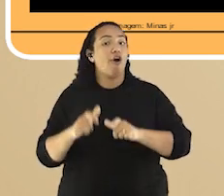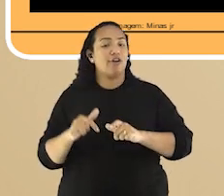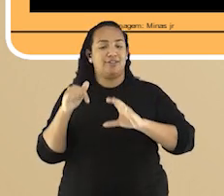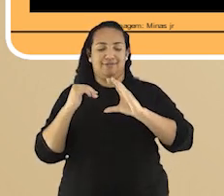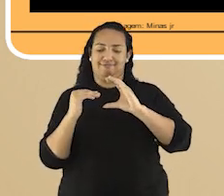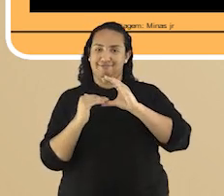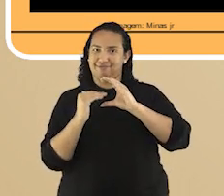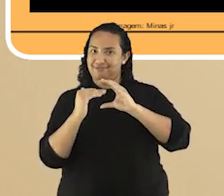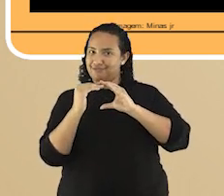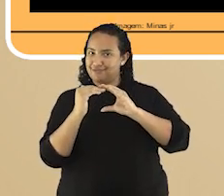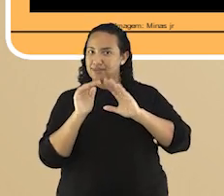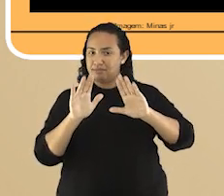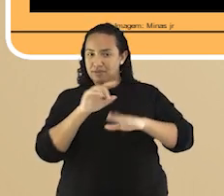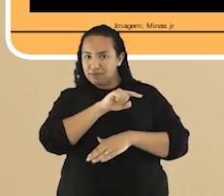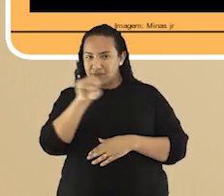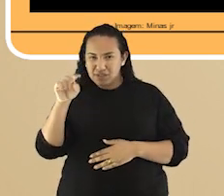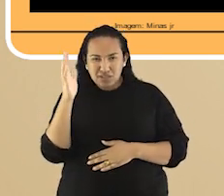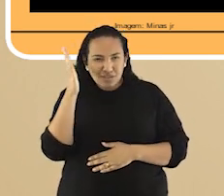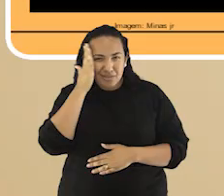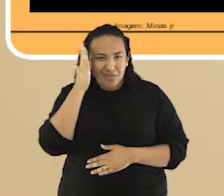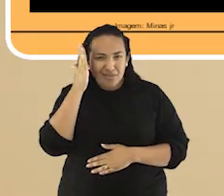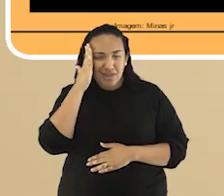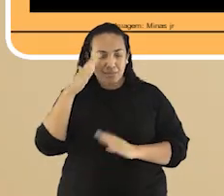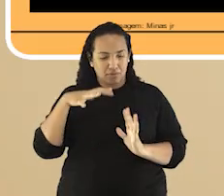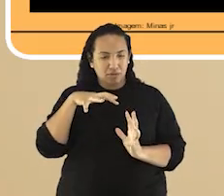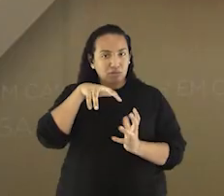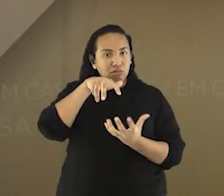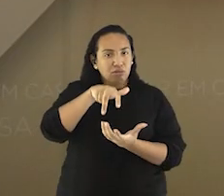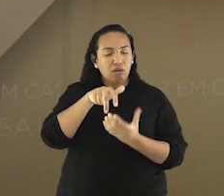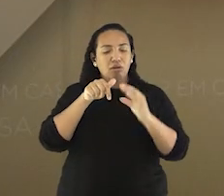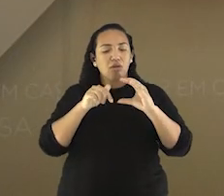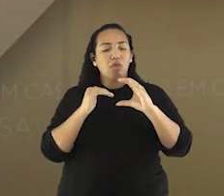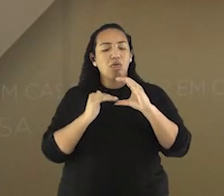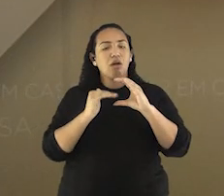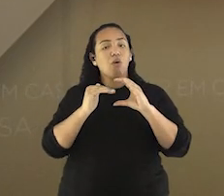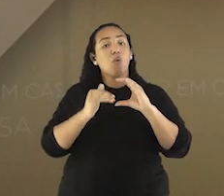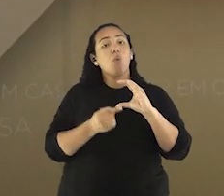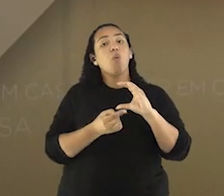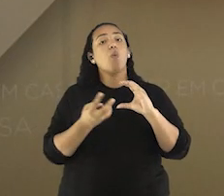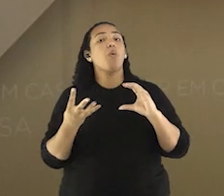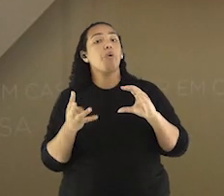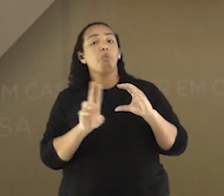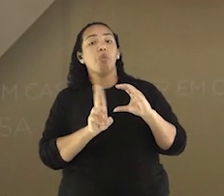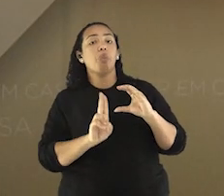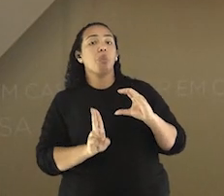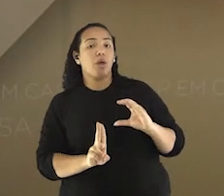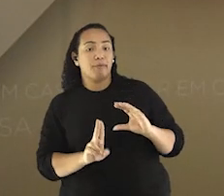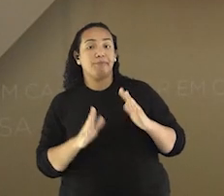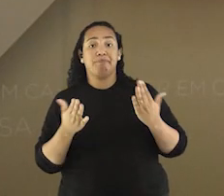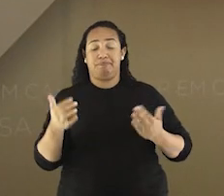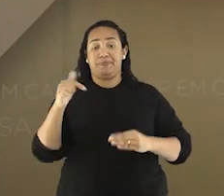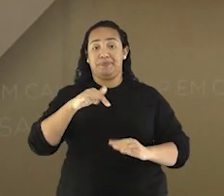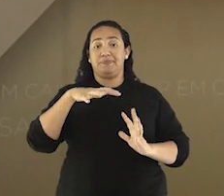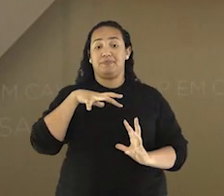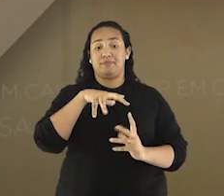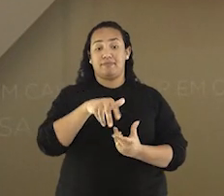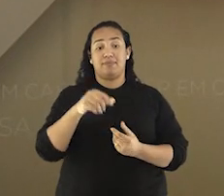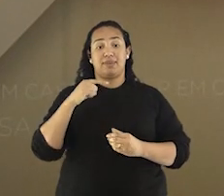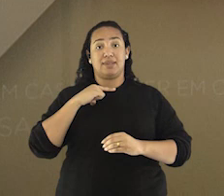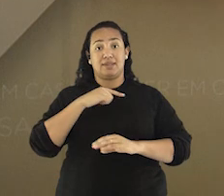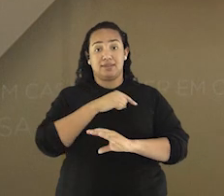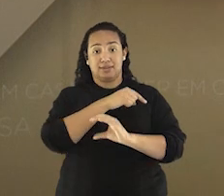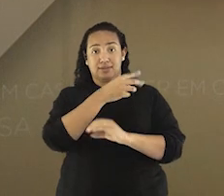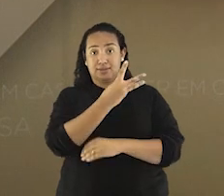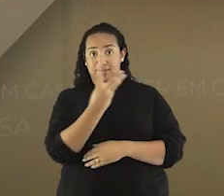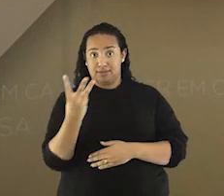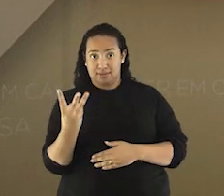camadas. Mas você sabe quais são as camadas da Terra? O planeta Terra possui 3 grandes camadas que formam